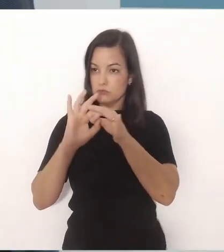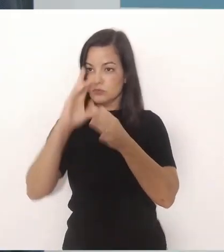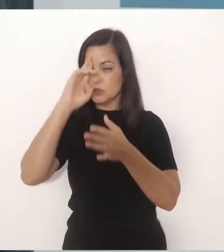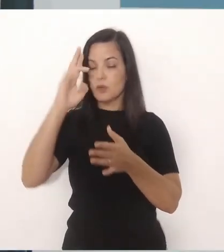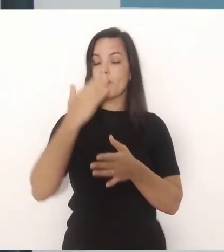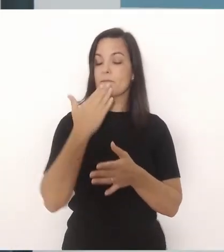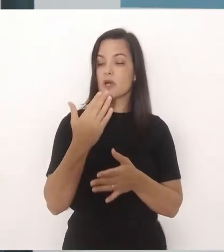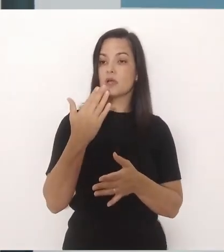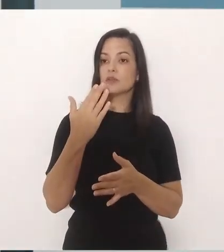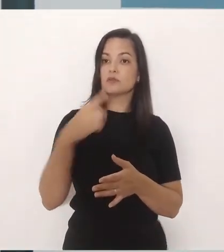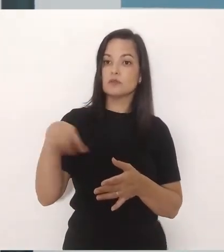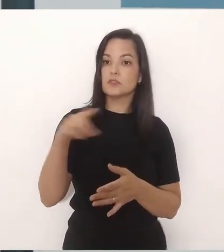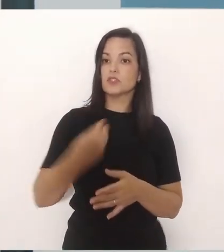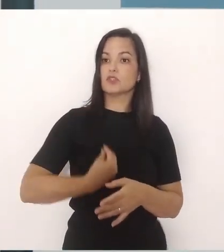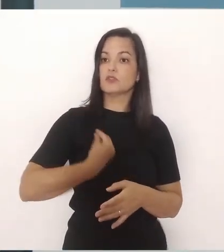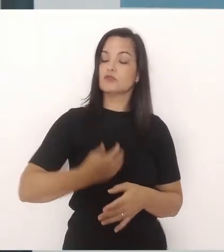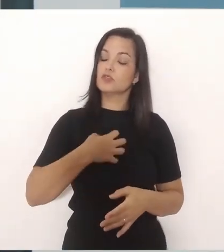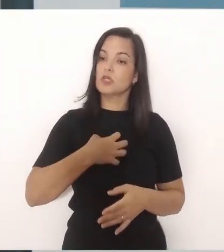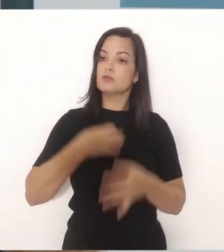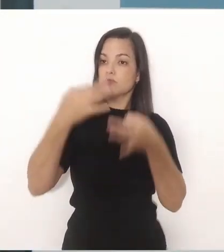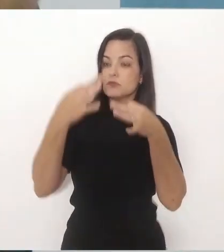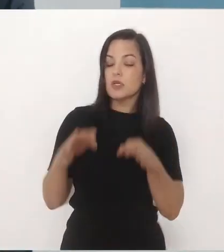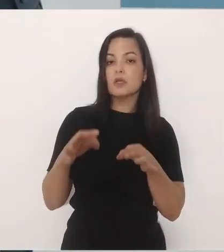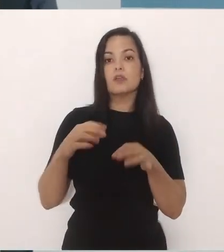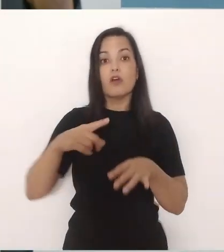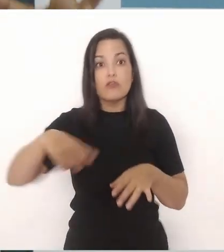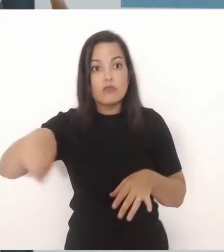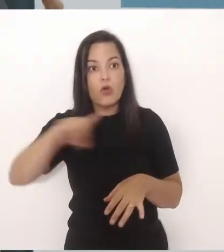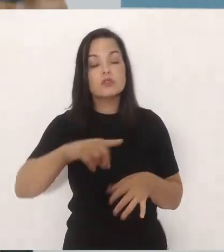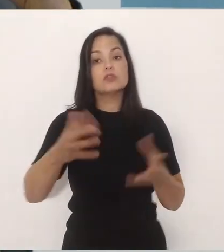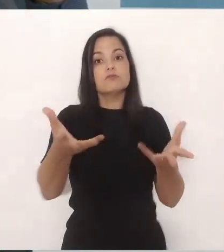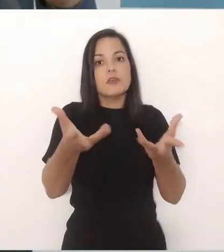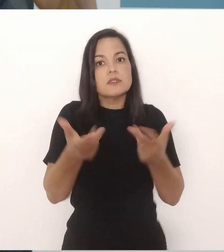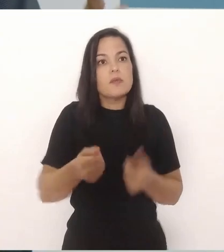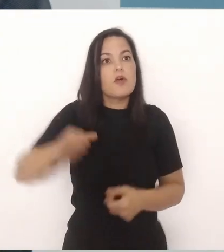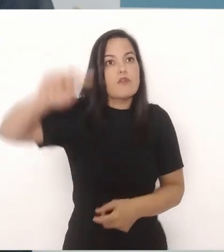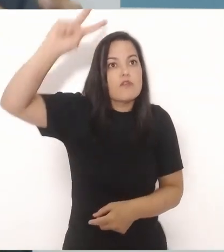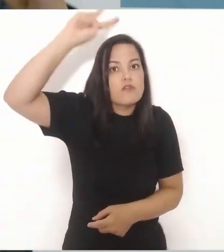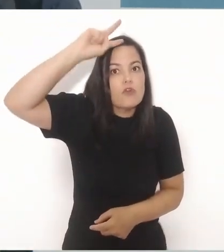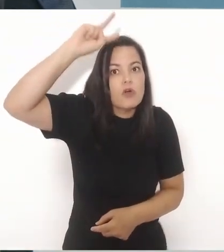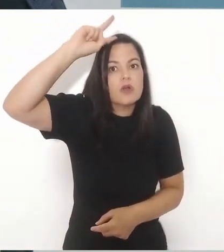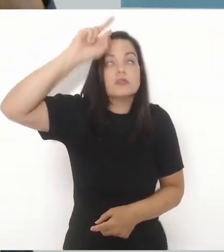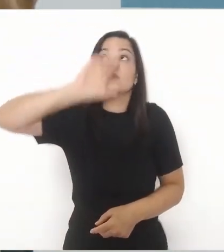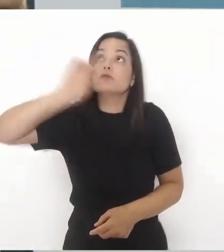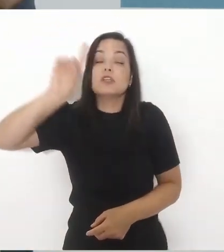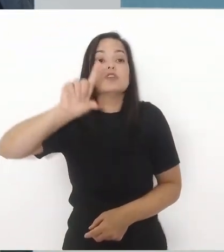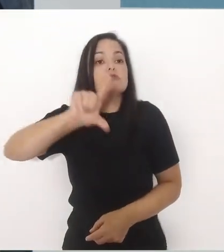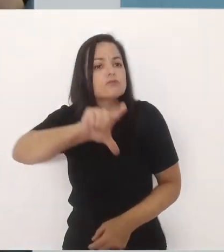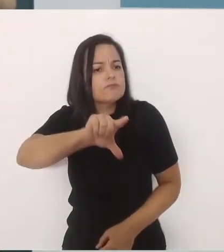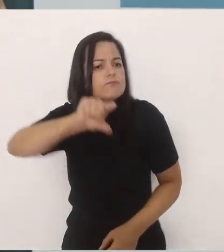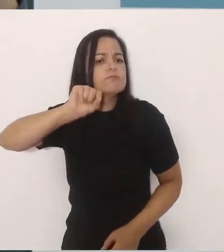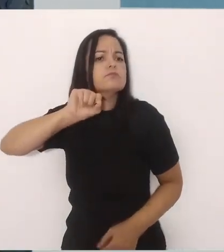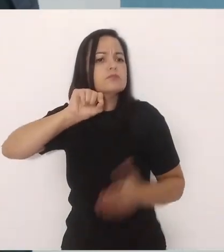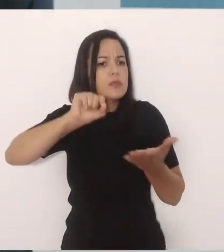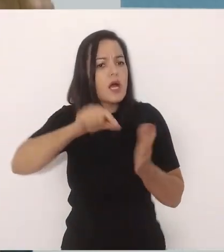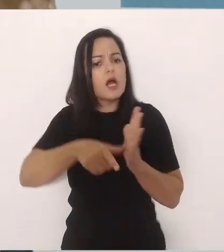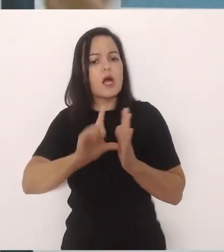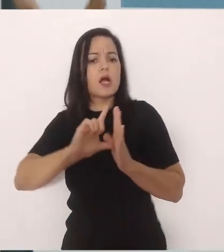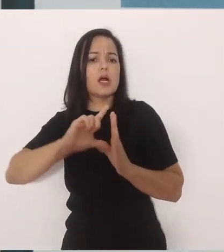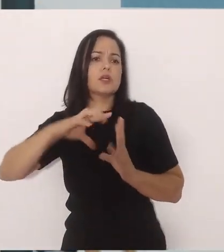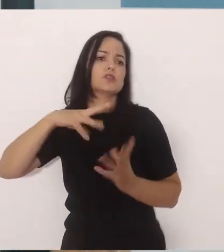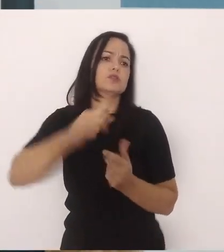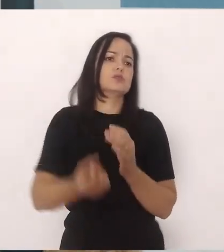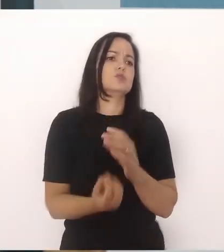vocação. Vocês foram vocacionados, vocês foram eleitos, predestinados, redimidos, remidos,